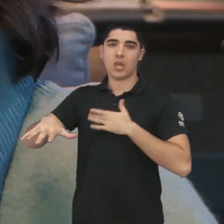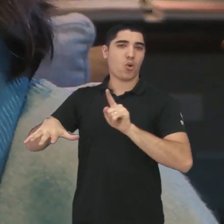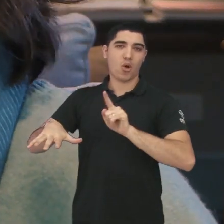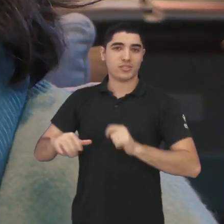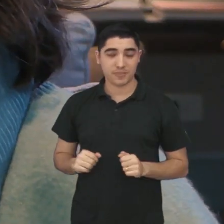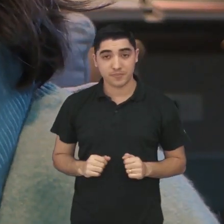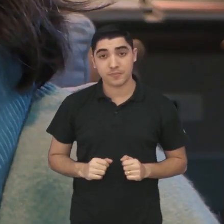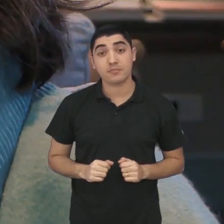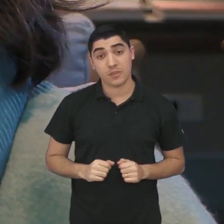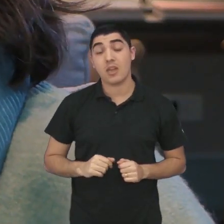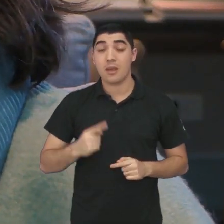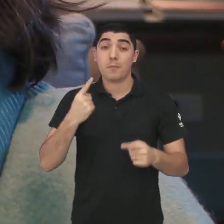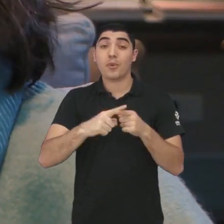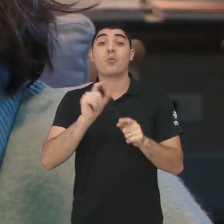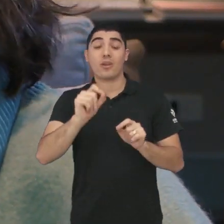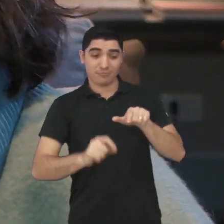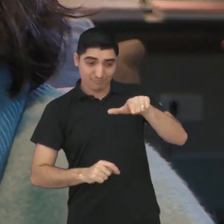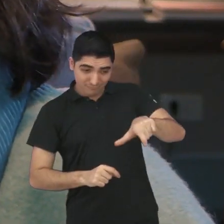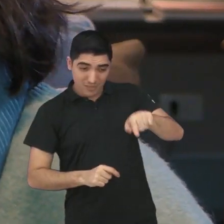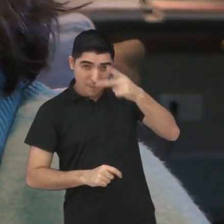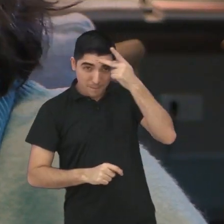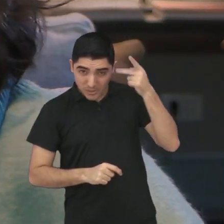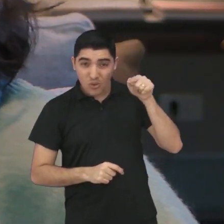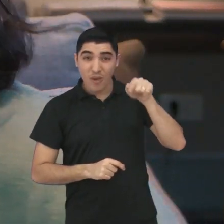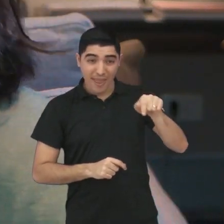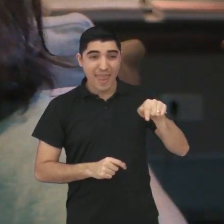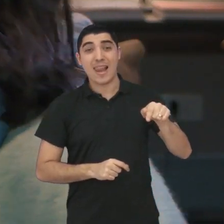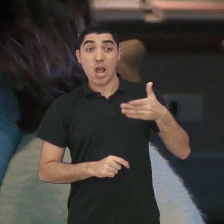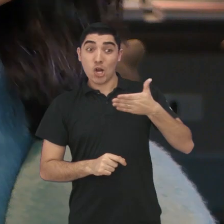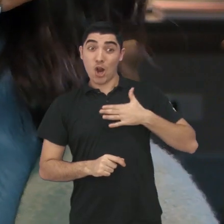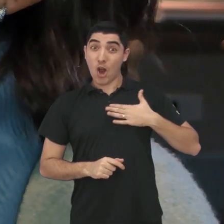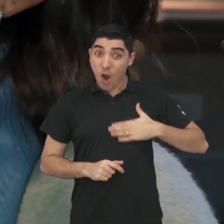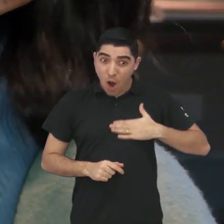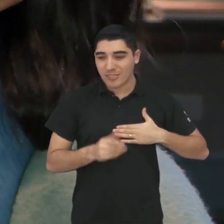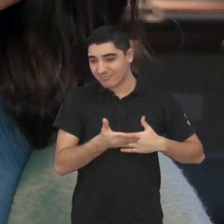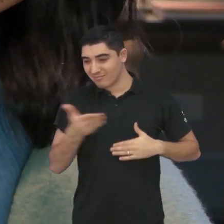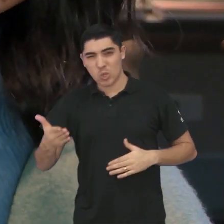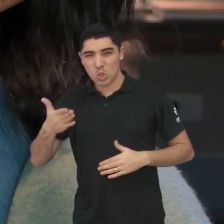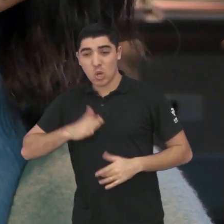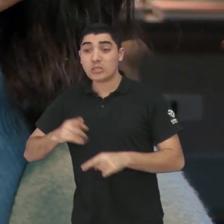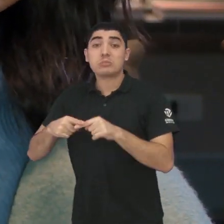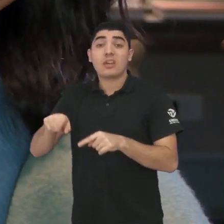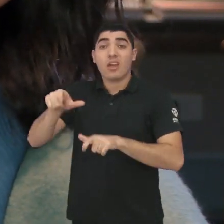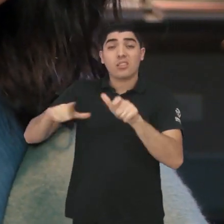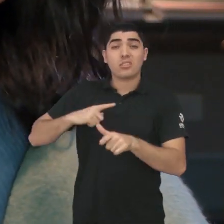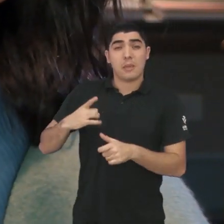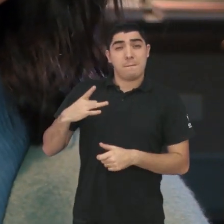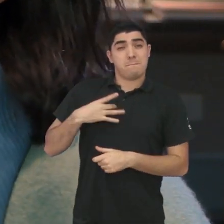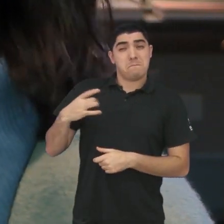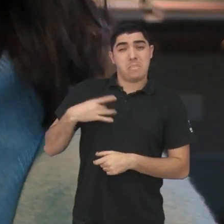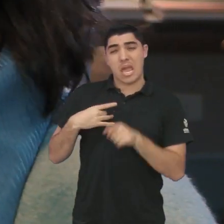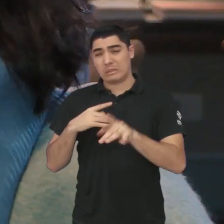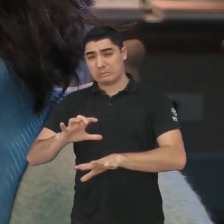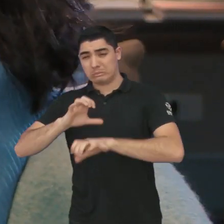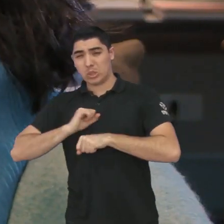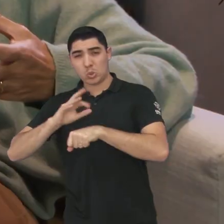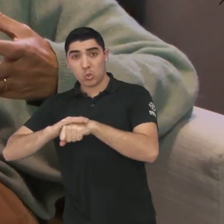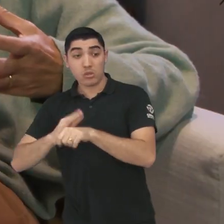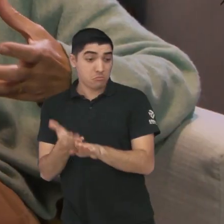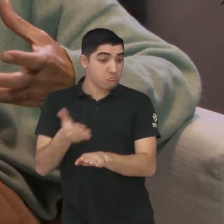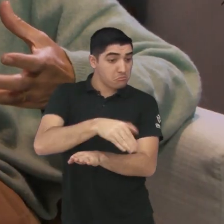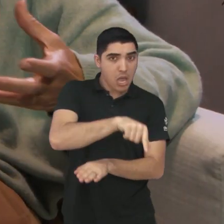muitos deles acabavam conseguindo trabalho nesses espaços. E aí essa cidade vai recebendo cada vez mais forasteiros. E é interessante porque